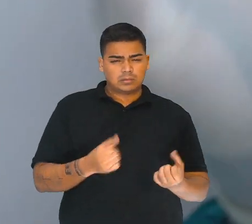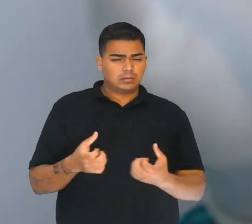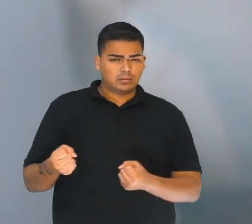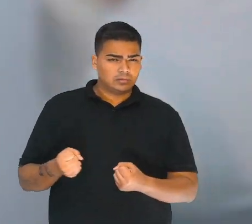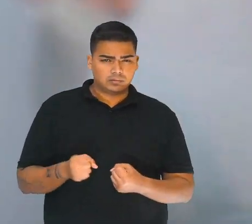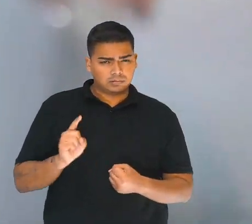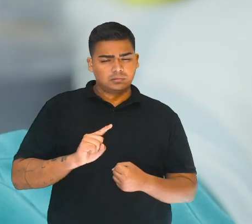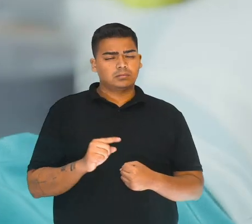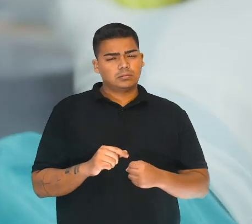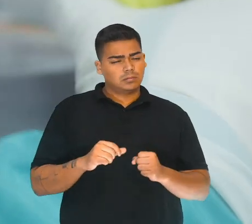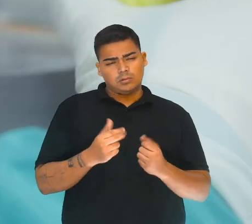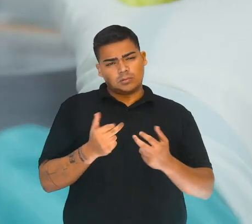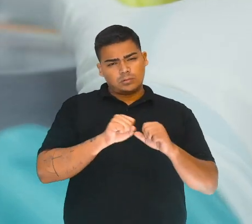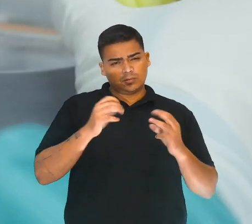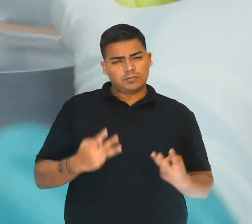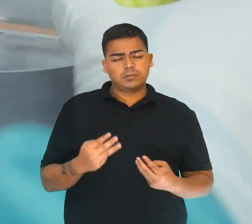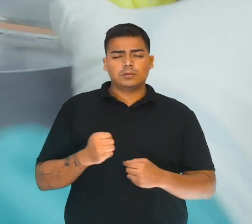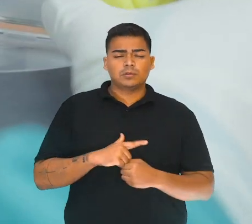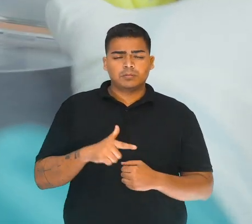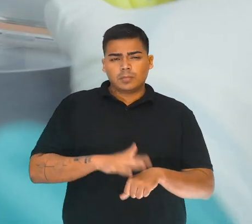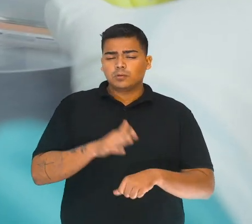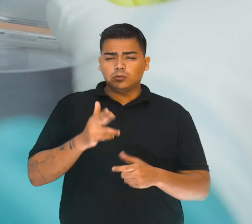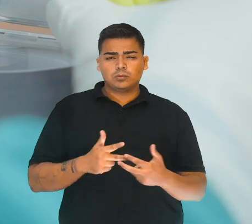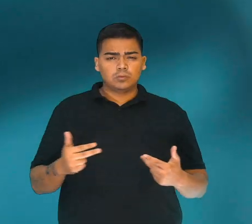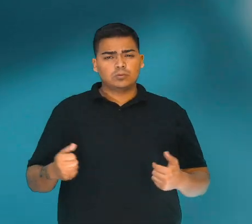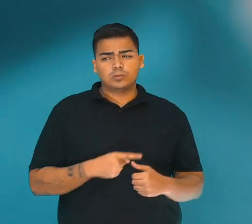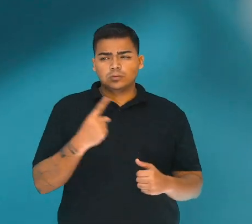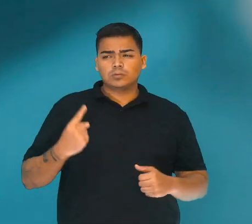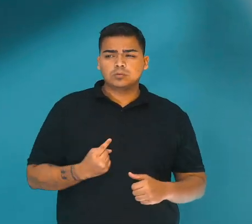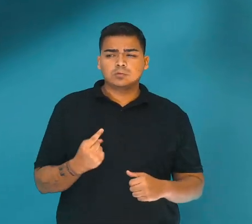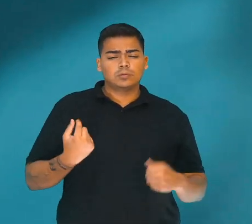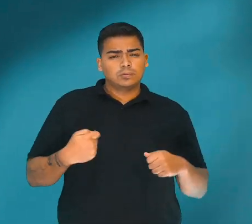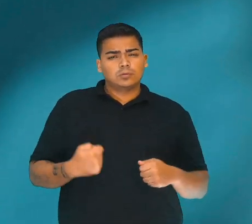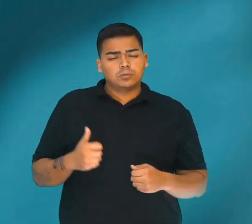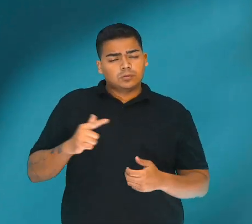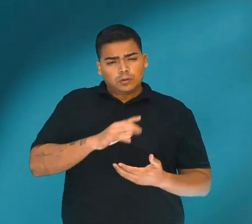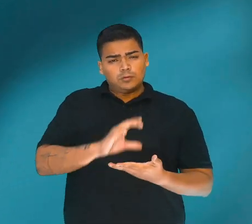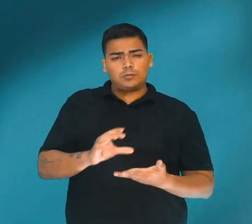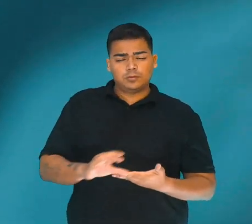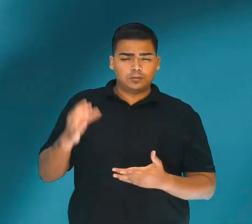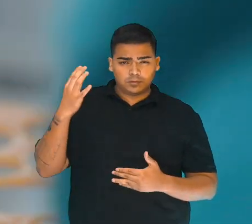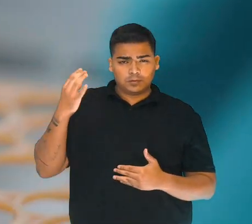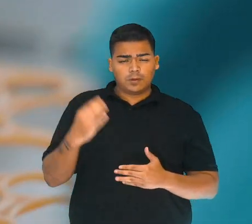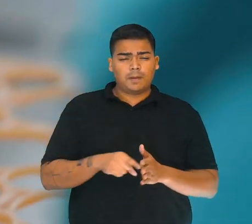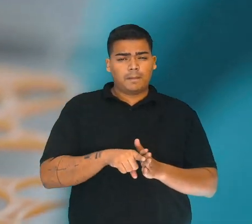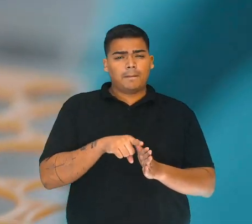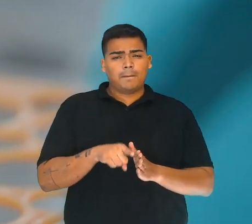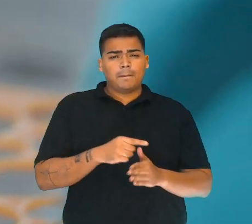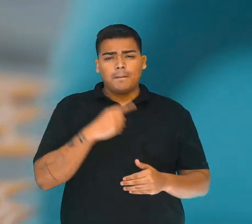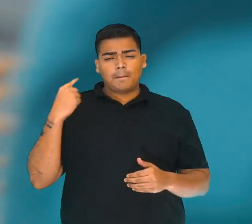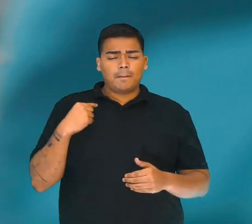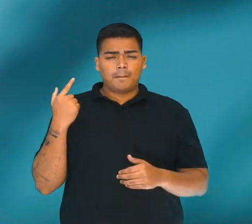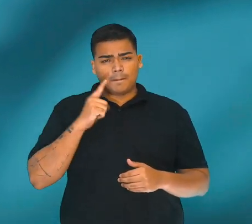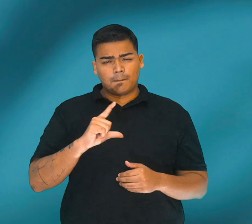por exemplo, um software. Para a gente ter um ecossistema de deep tech crescente, a gente precisa ter alguns fatores. Investimento em ciência, pesquisa, e aqui a